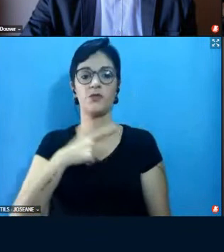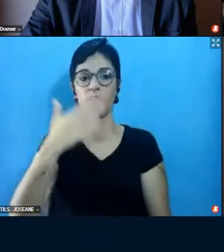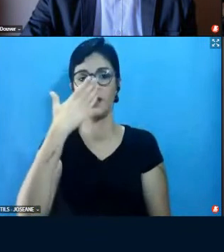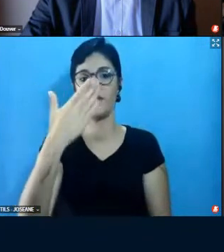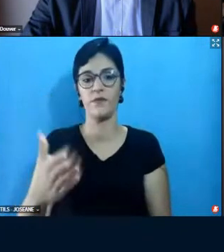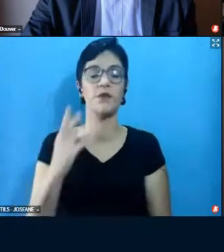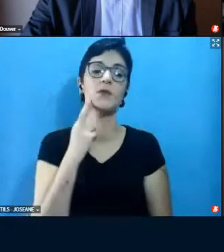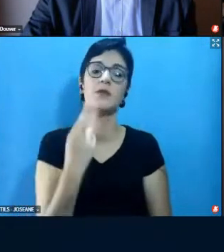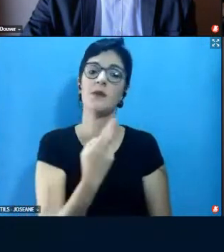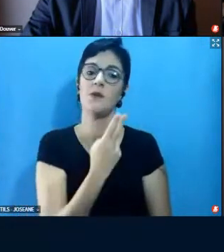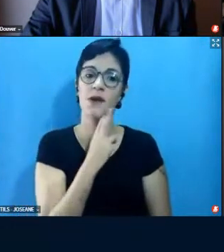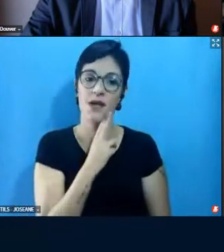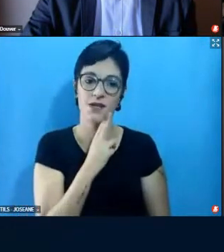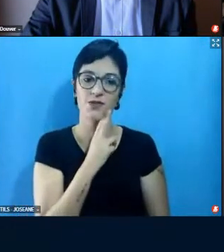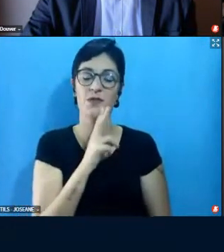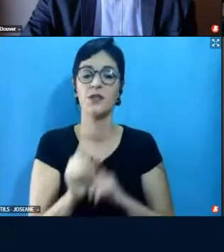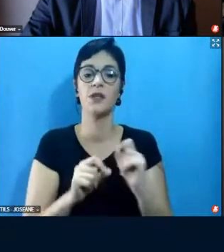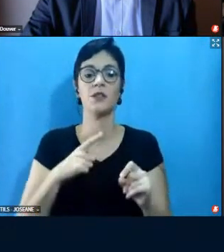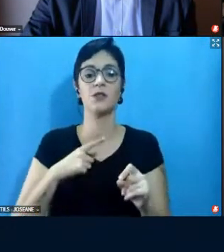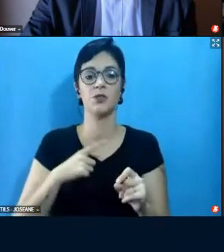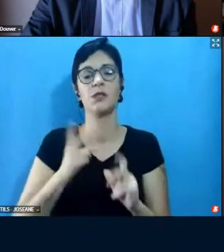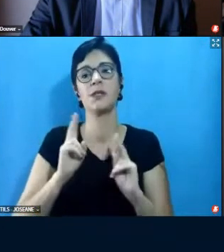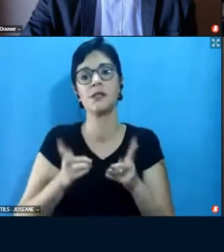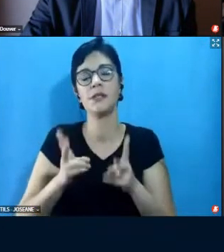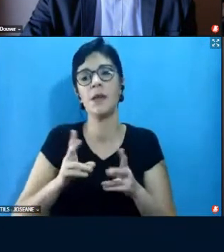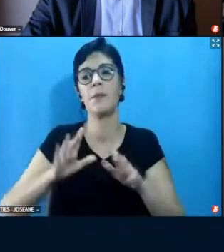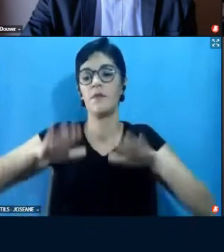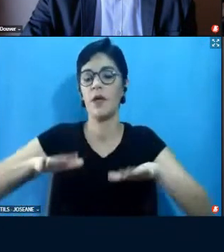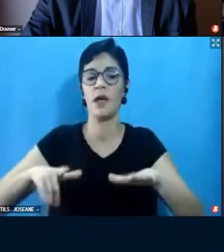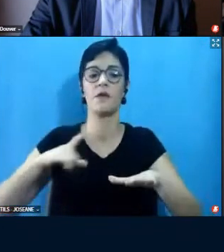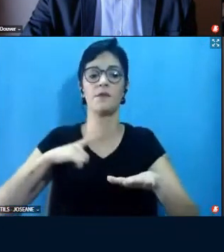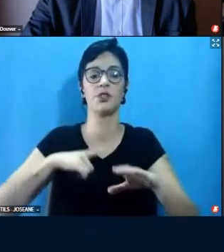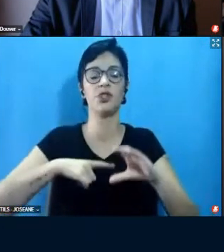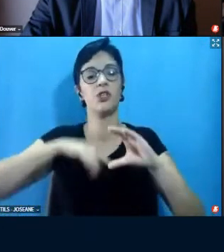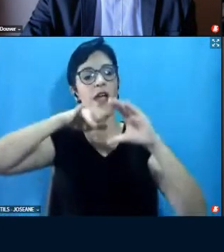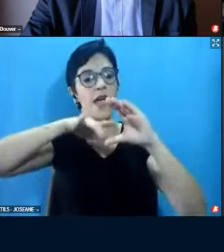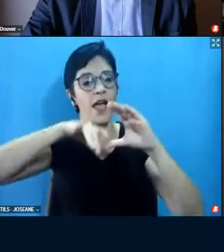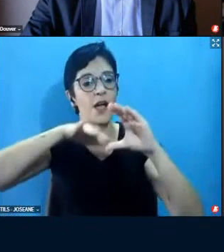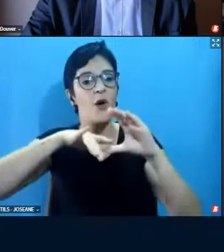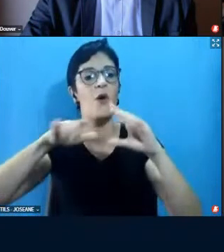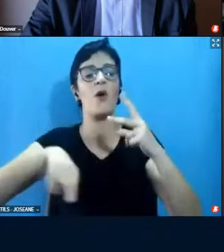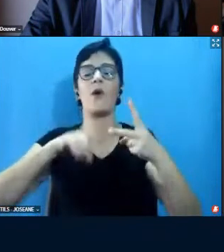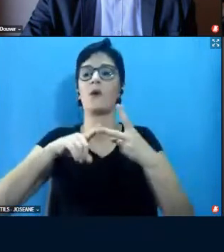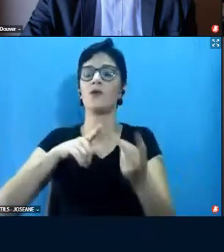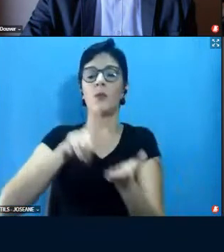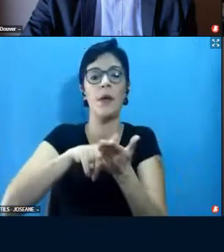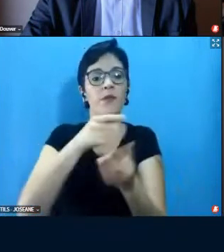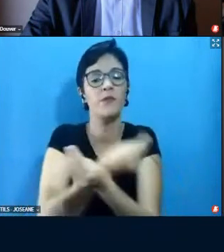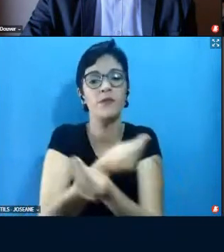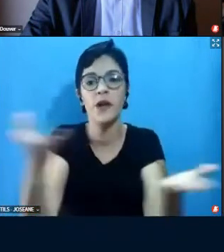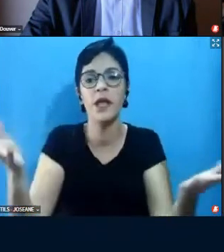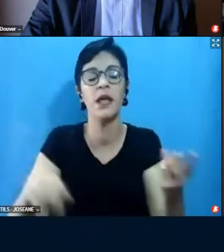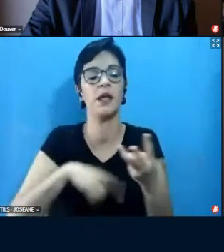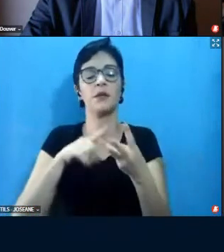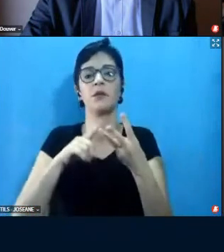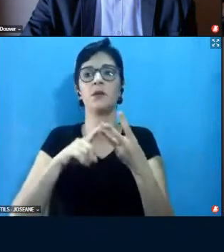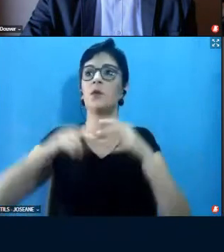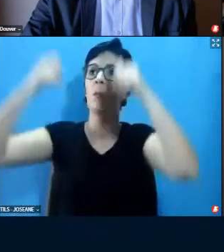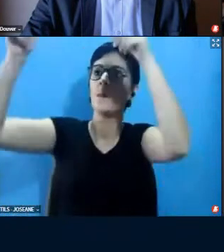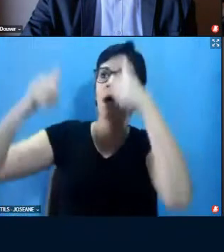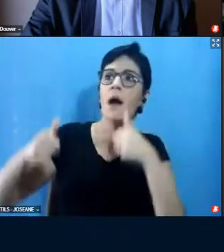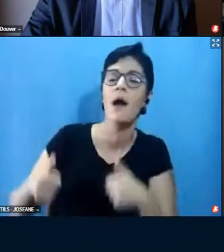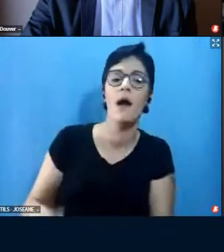universitário, e a gente fazia um plantão lá. Era QR Code, era panfleto, era banner, era tudo para divulgar o nosso projeto e chamar o máximo de pessoas